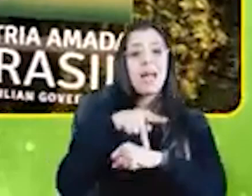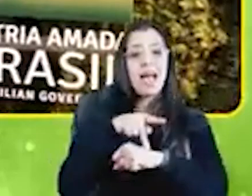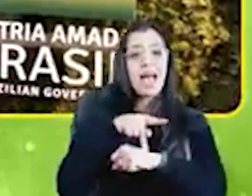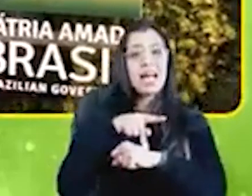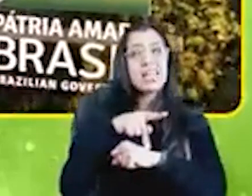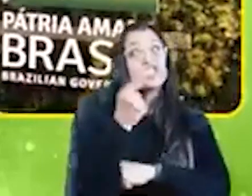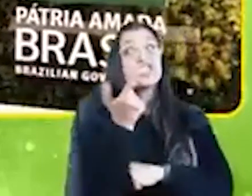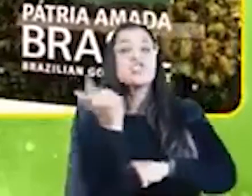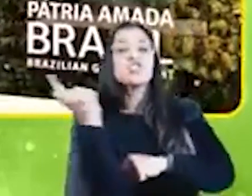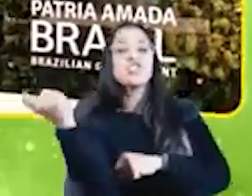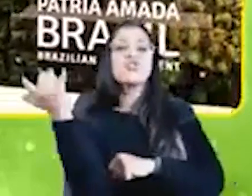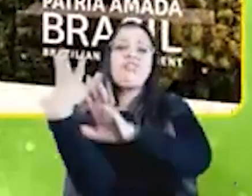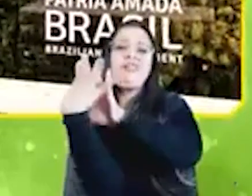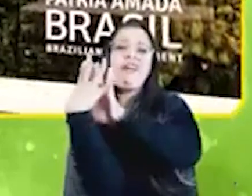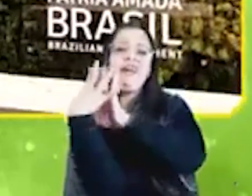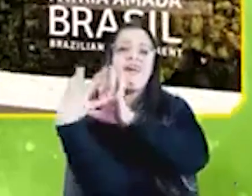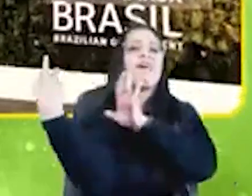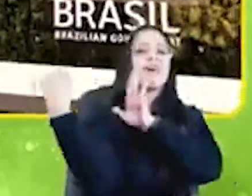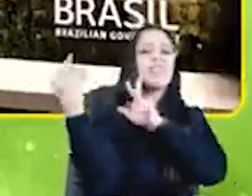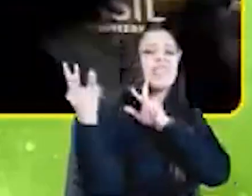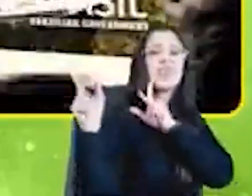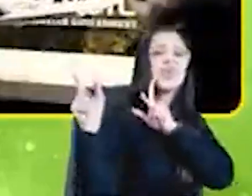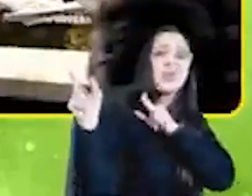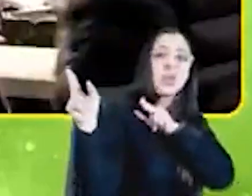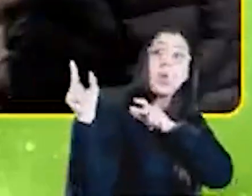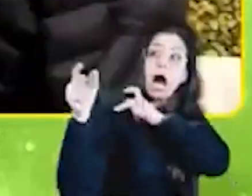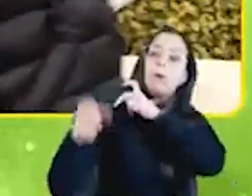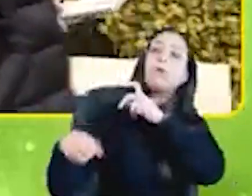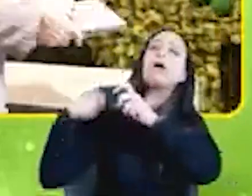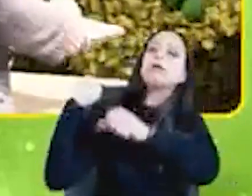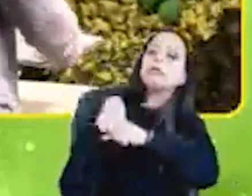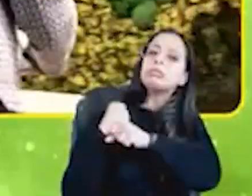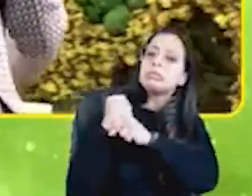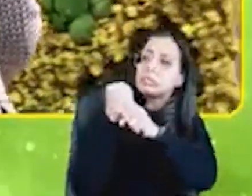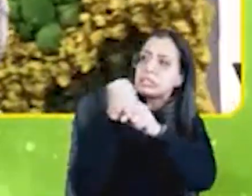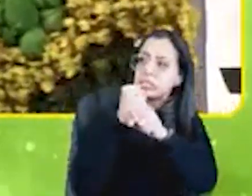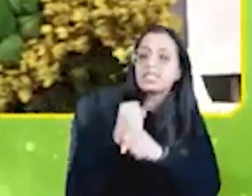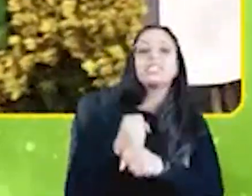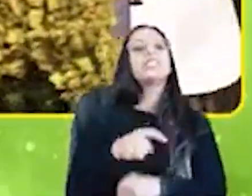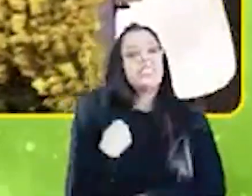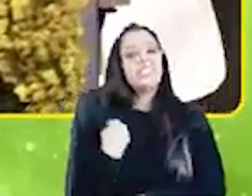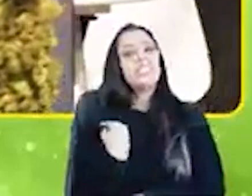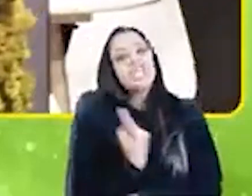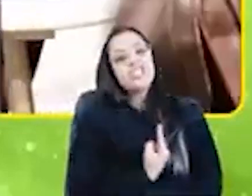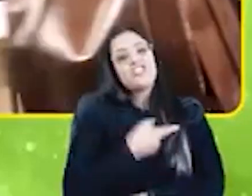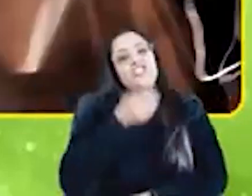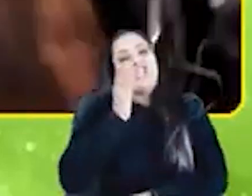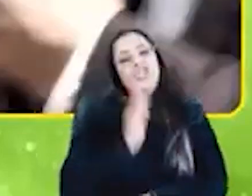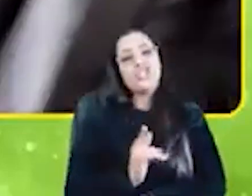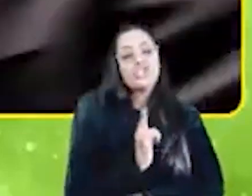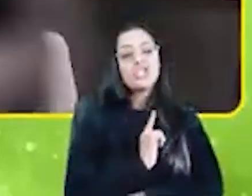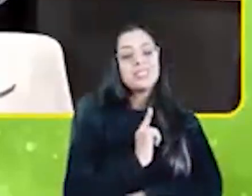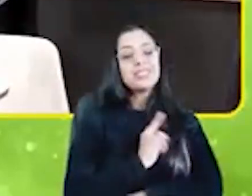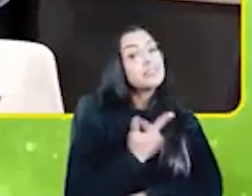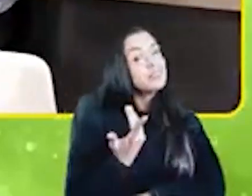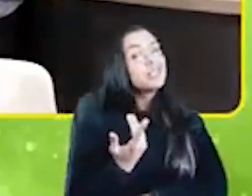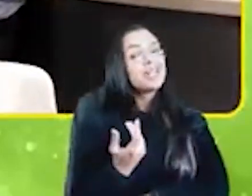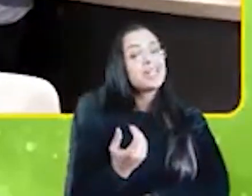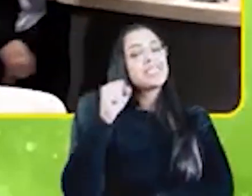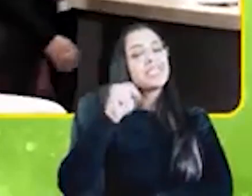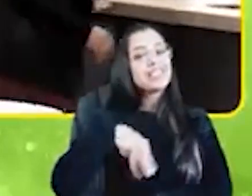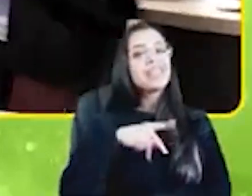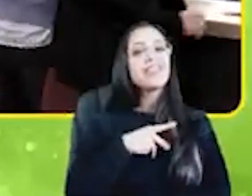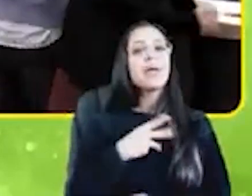Matriz limpa elétrica e os pais querem chegar daqui a alguns anos já estamos com isso há muitos anos Então temos muita coisa para mostrar